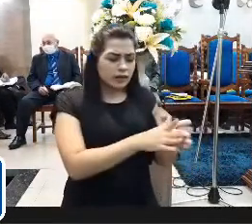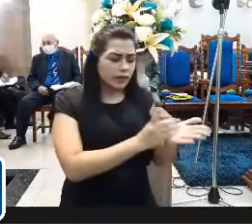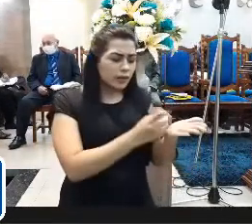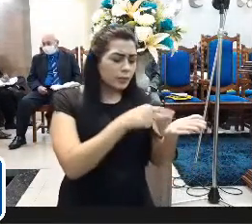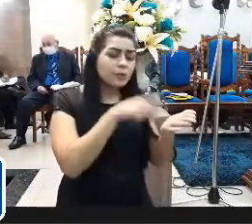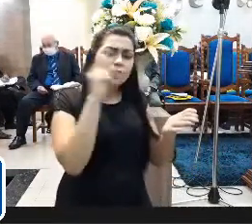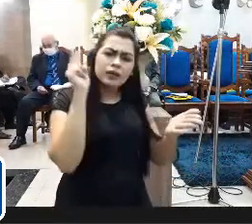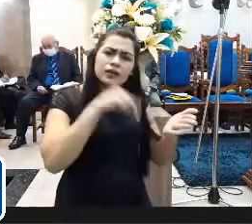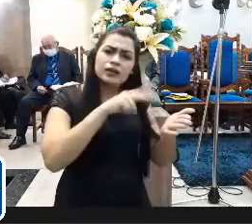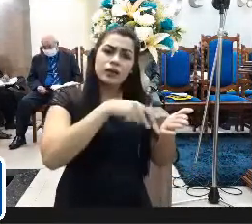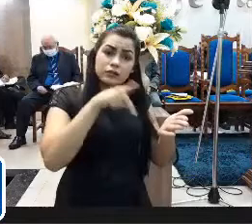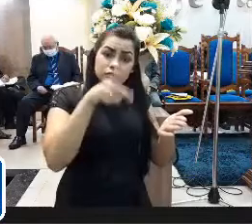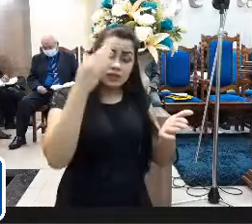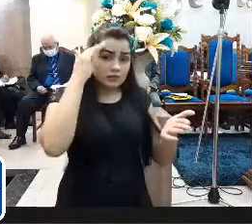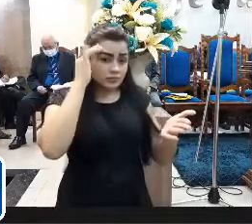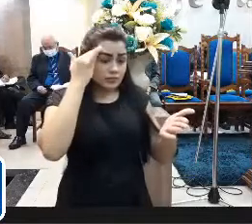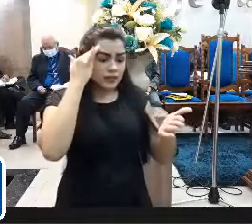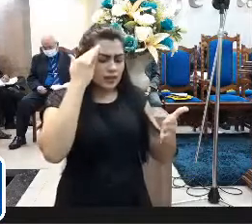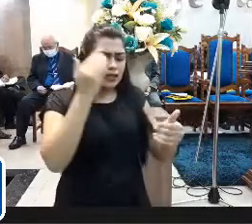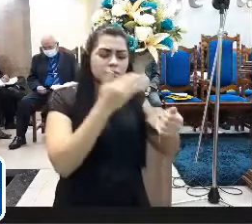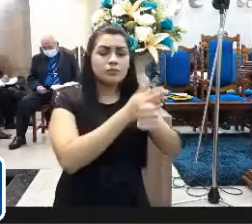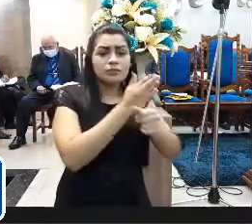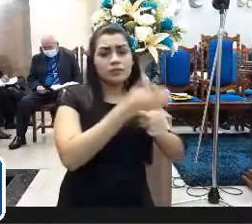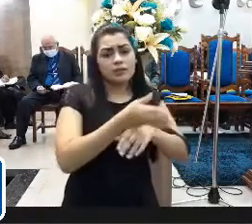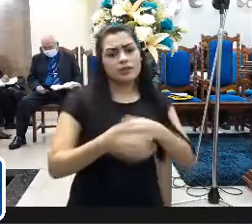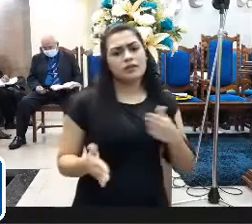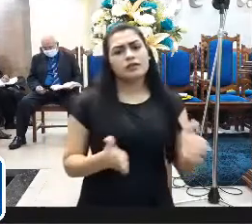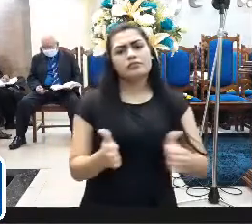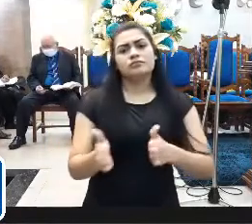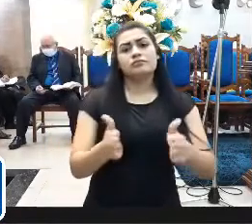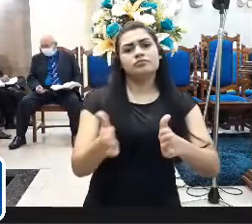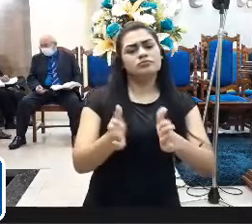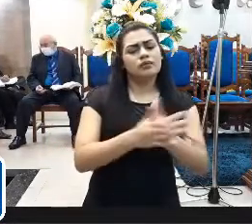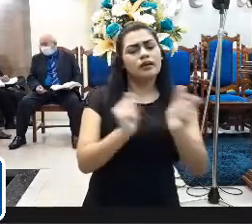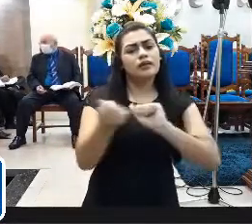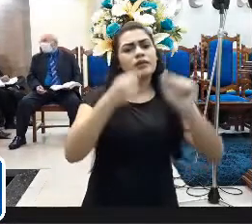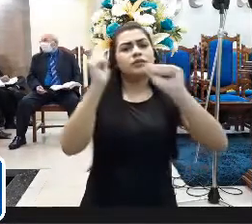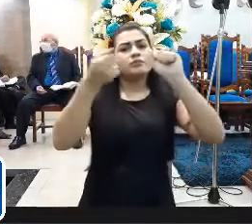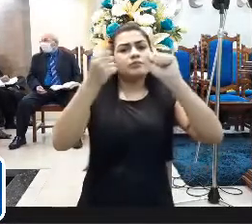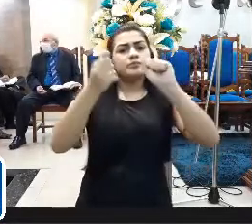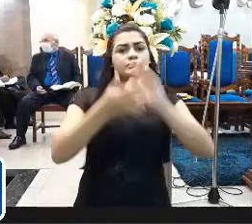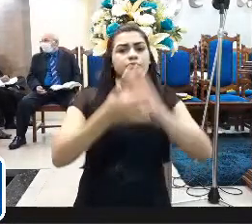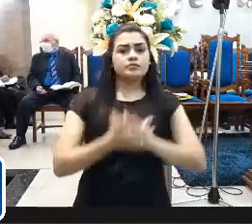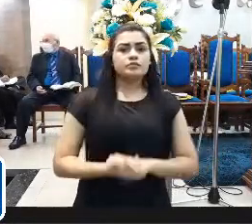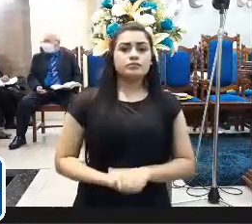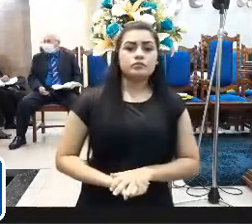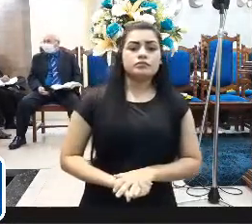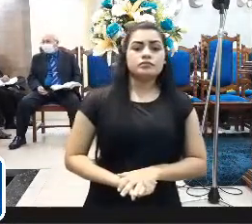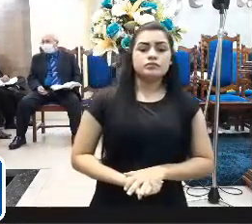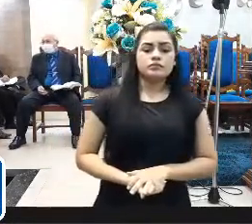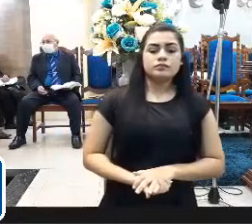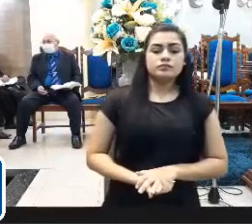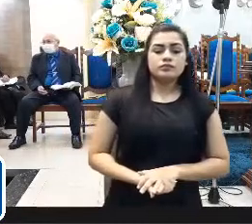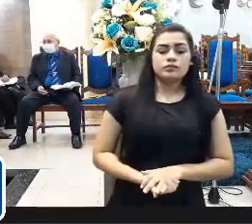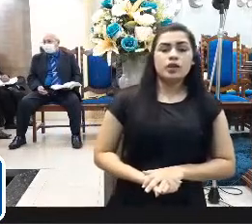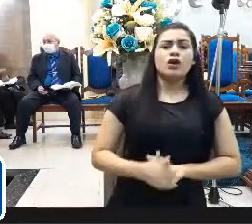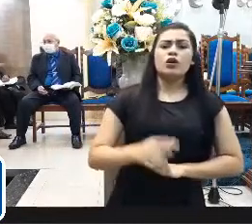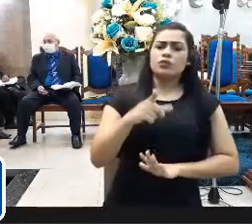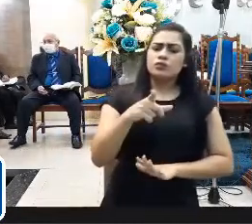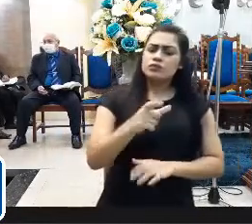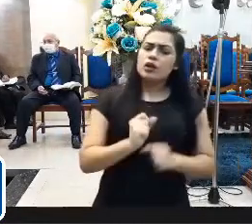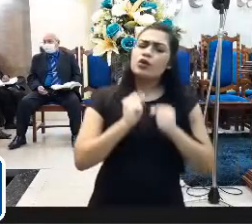vai ver. Faz parte da caminhada. Aleluia, louvado seja. Olha, pelo nome você pode ser